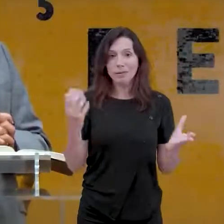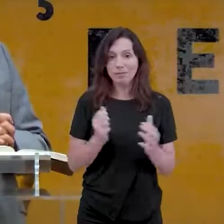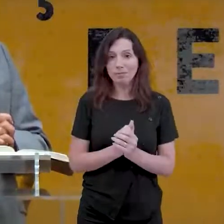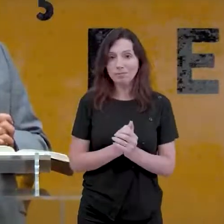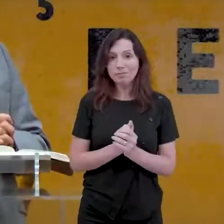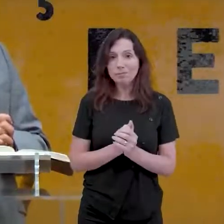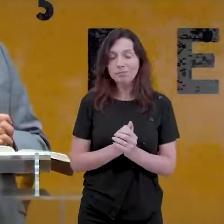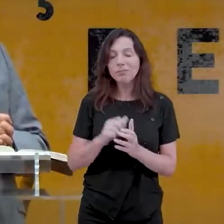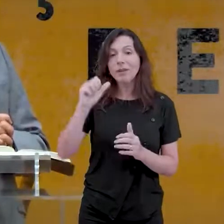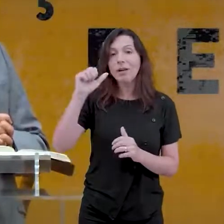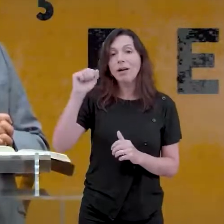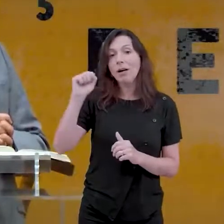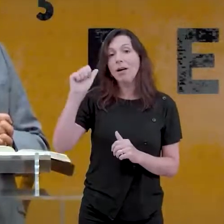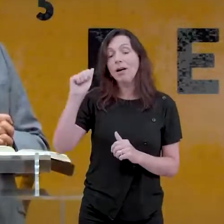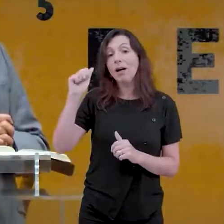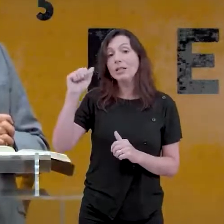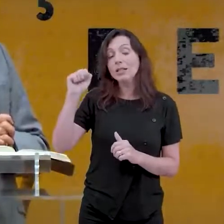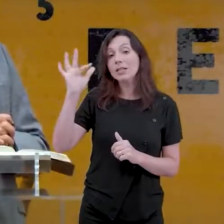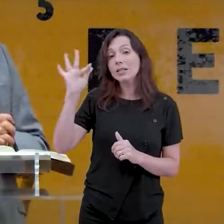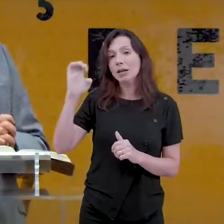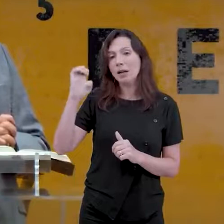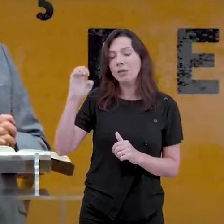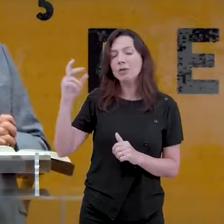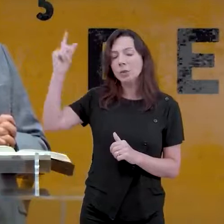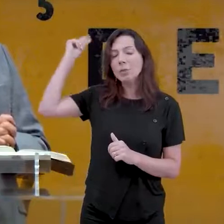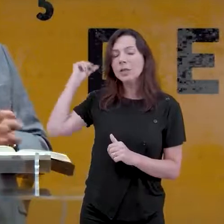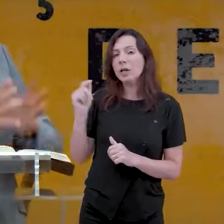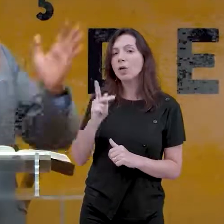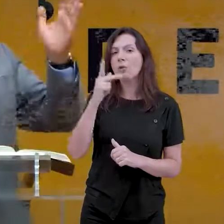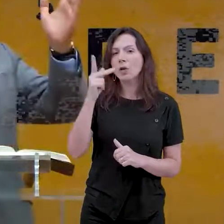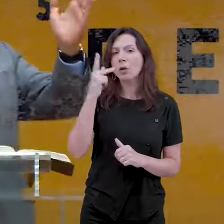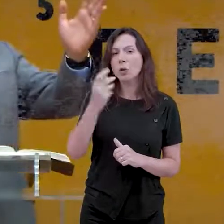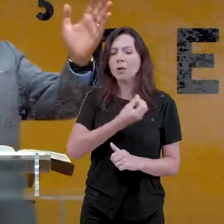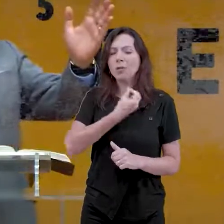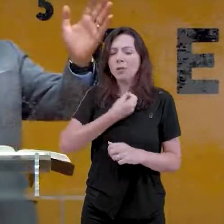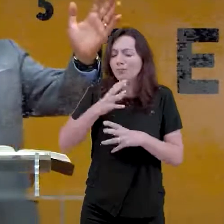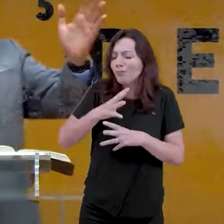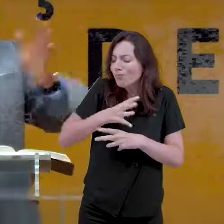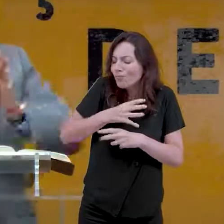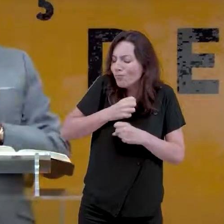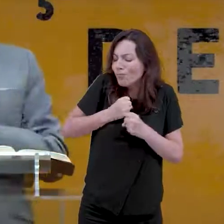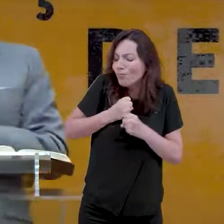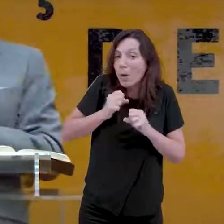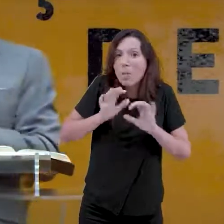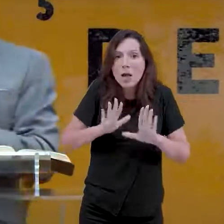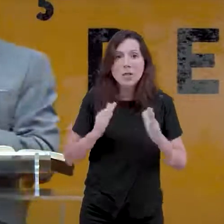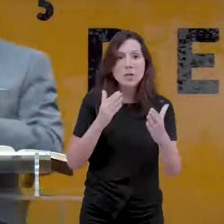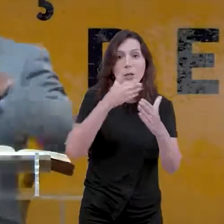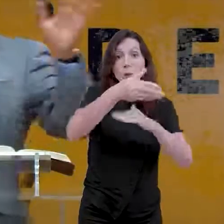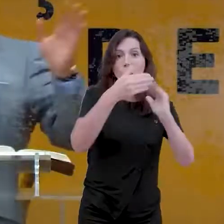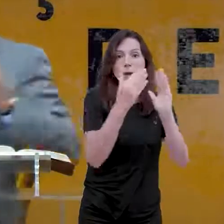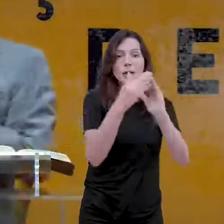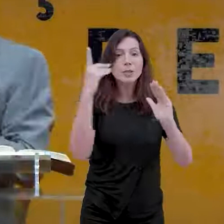Asaf um dia disse que a vida dele estava muito cheia de amargura, até o dia que ele entrou na presença de Deus, na casa de